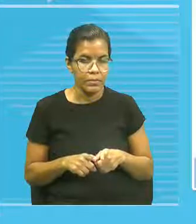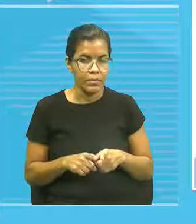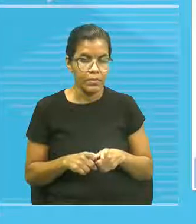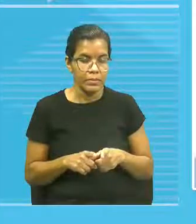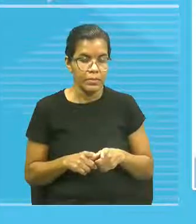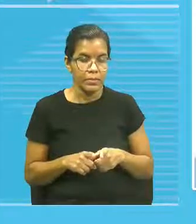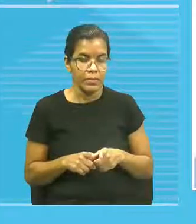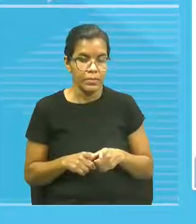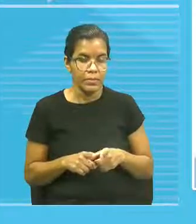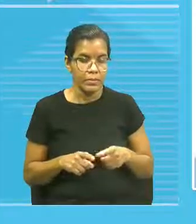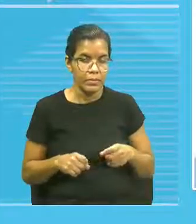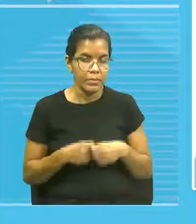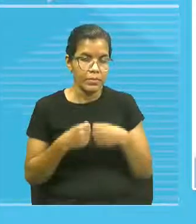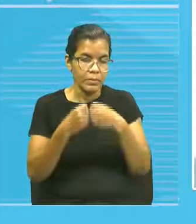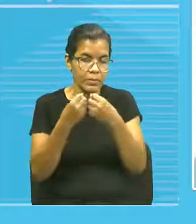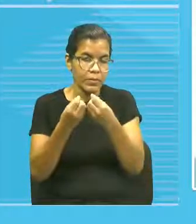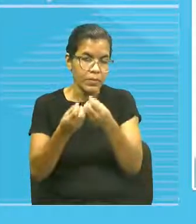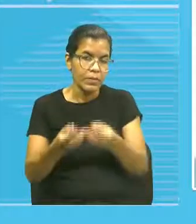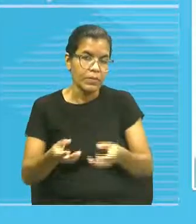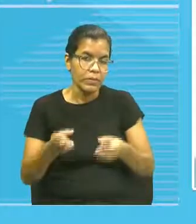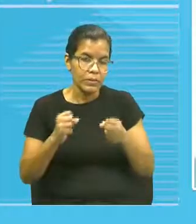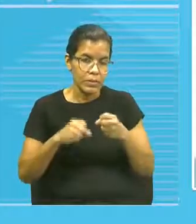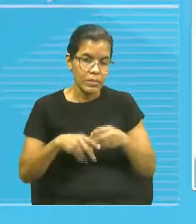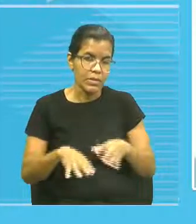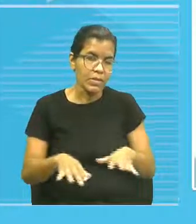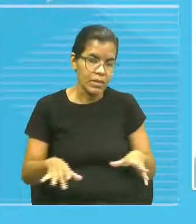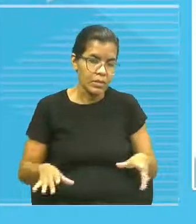do que você gasta.